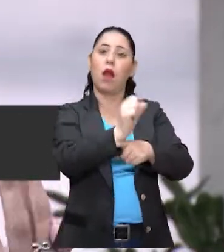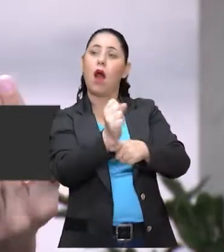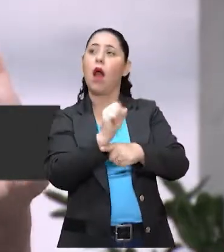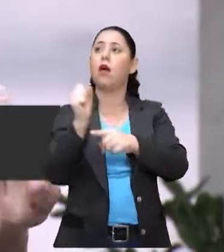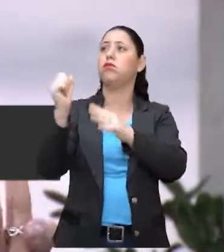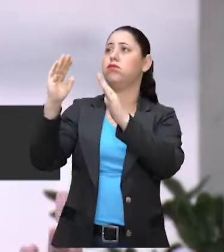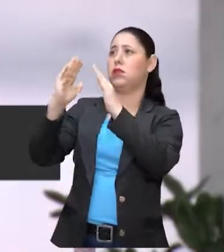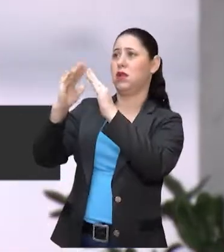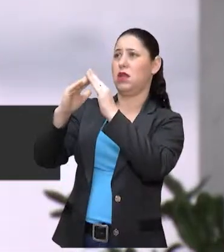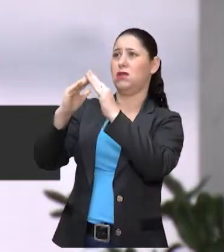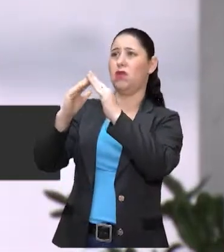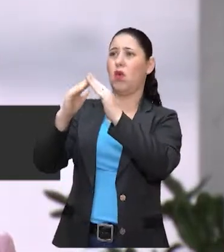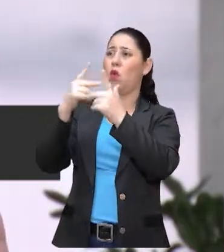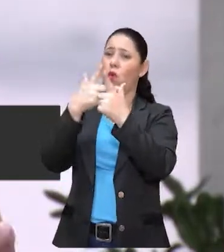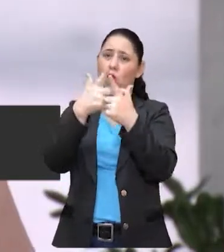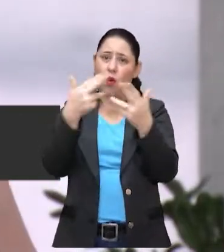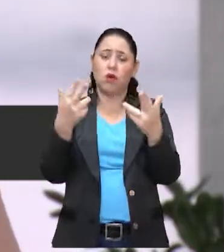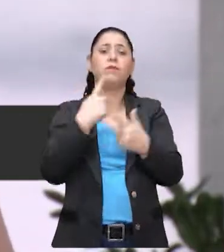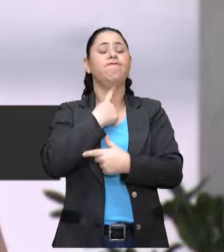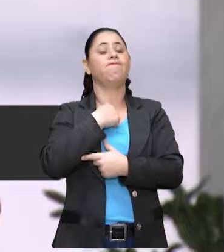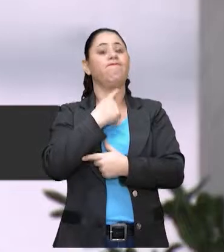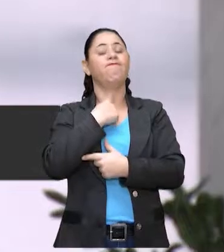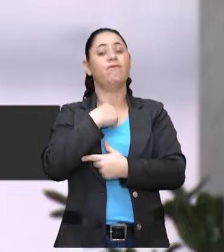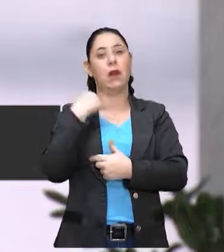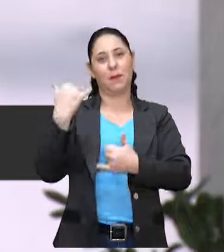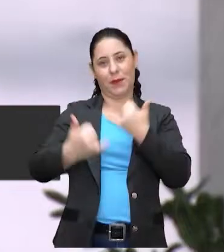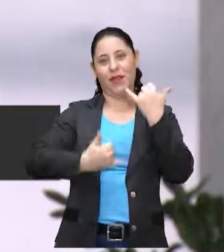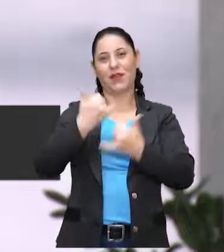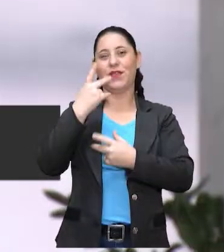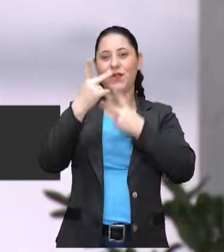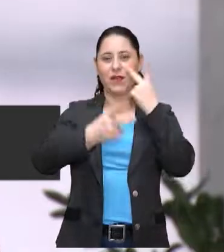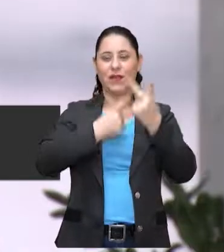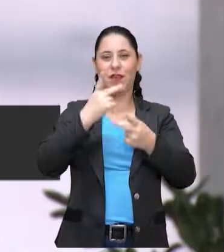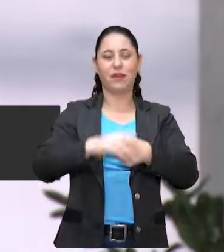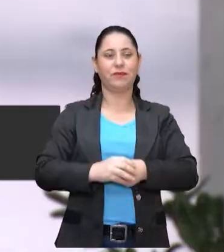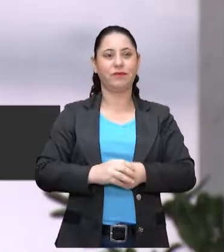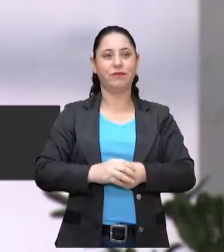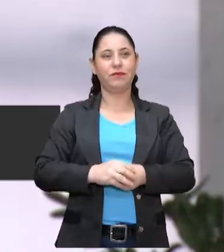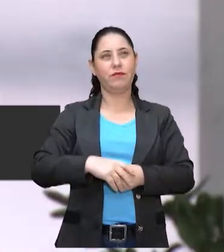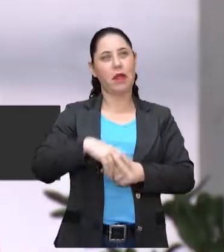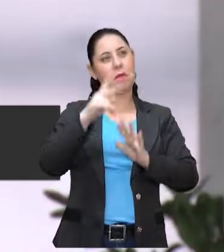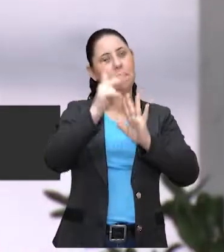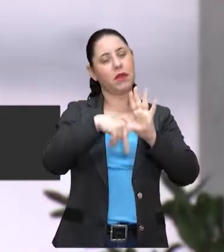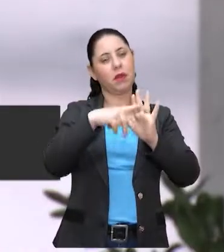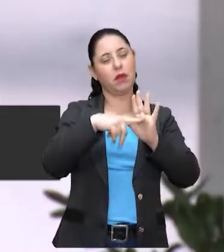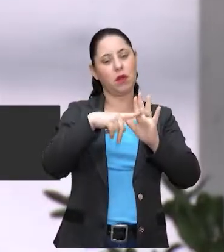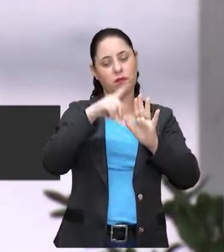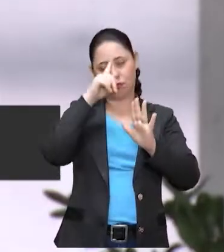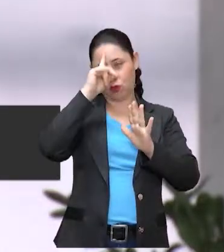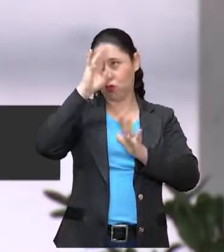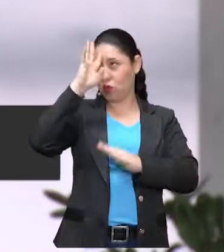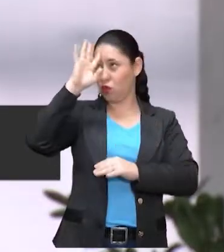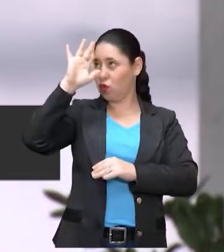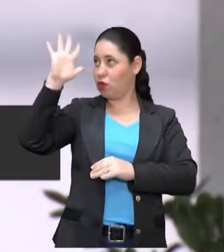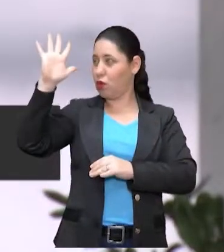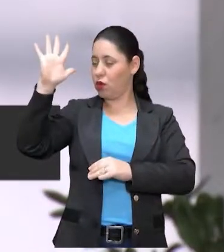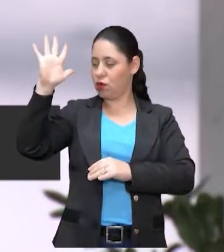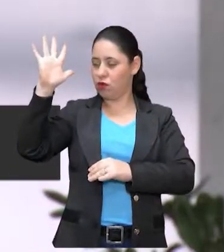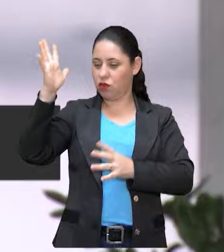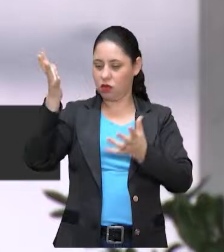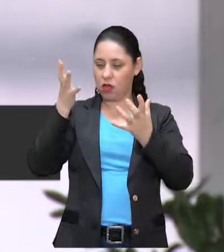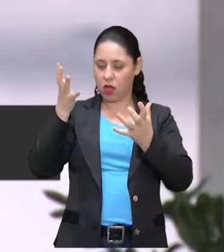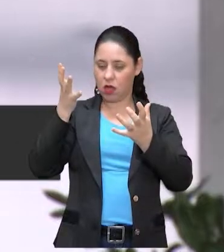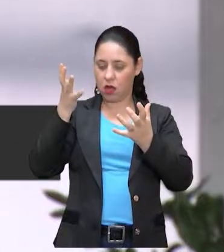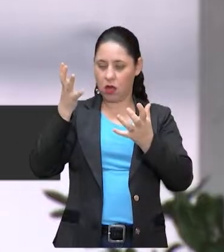casa. E são coisas que a gente deseja, né? Eu sempre brinco isso quando eu falo em finanças pessoais, que sonho de consumo tem que ser sonho de